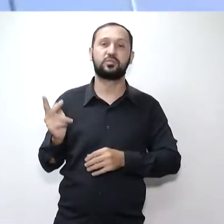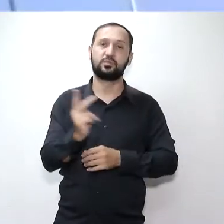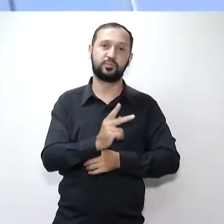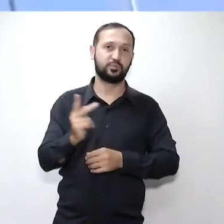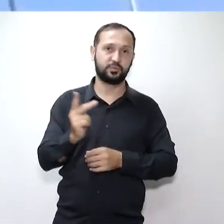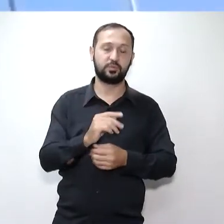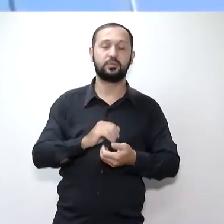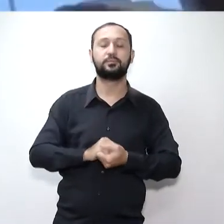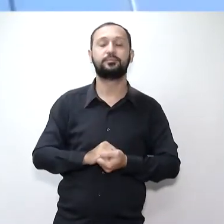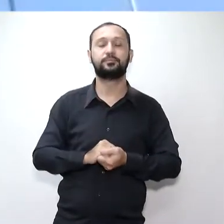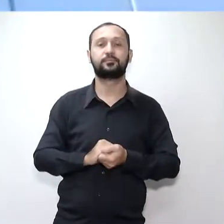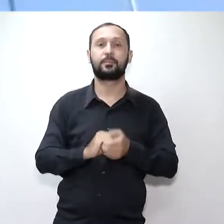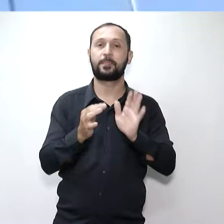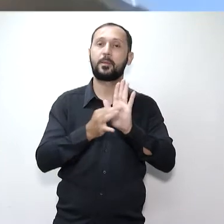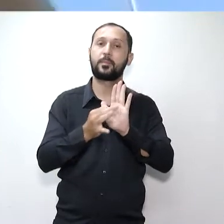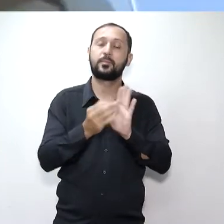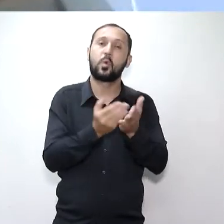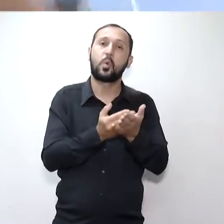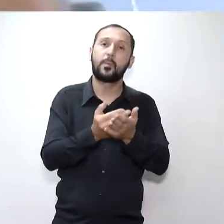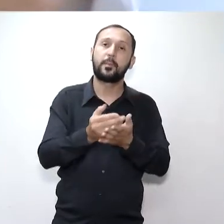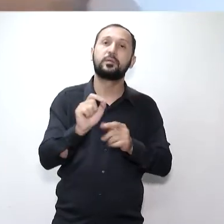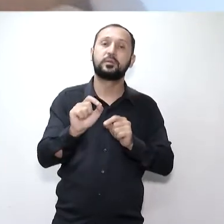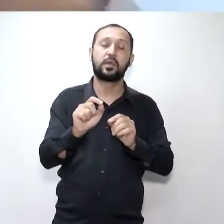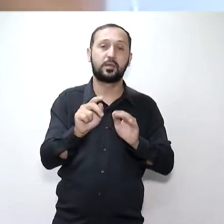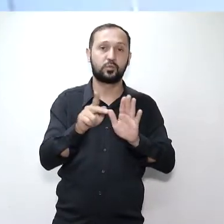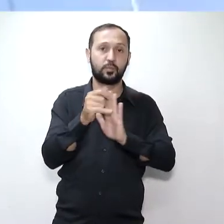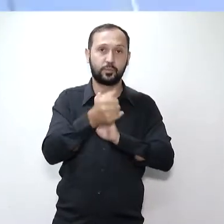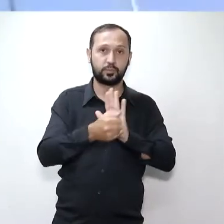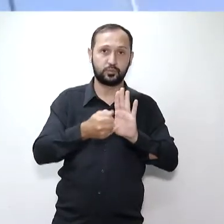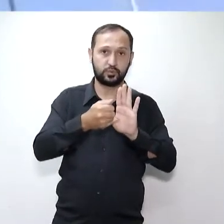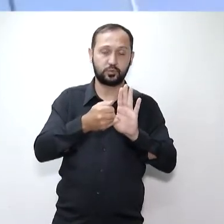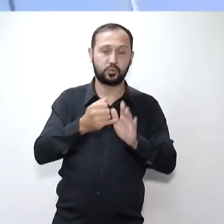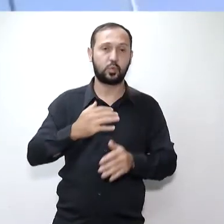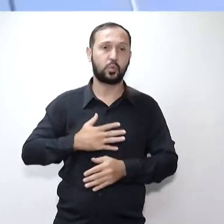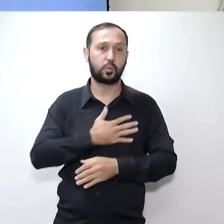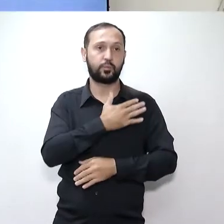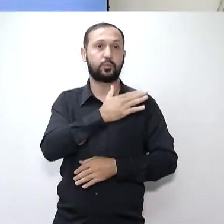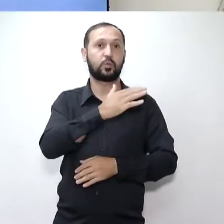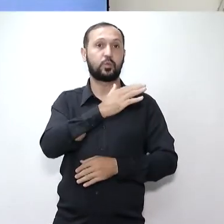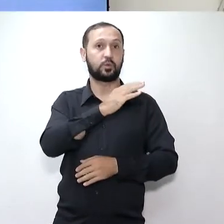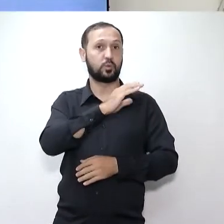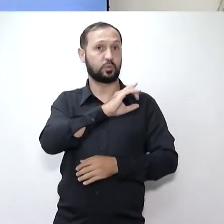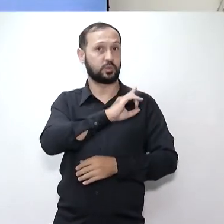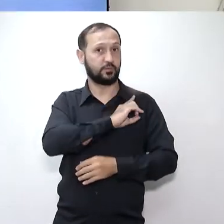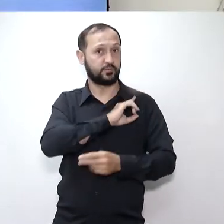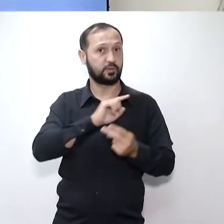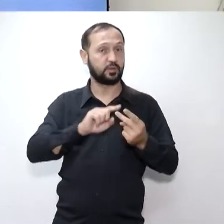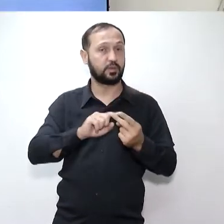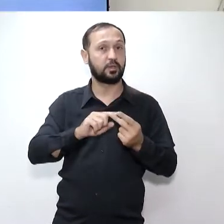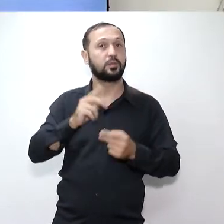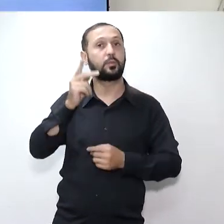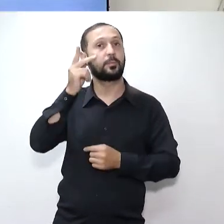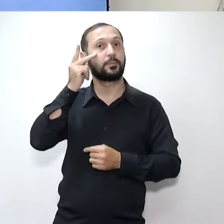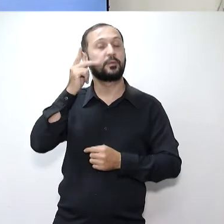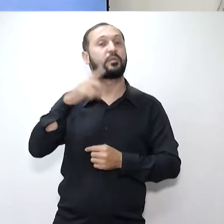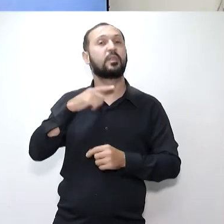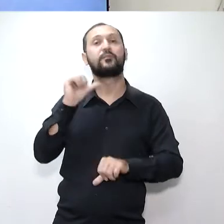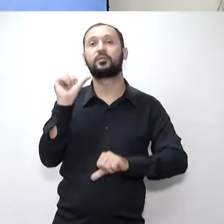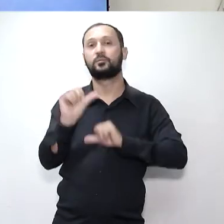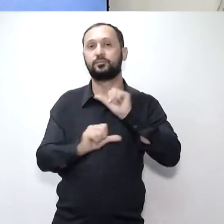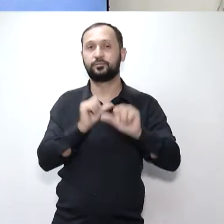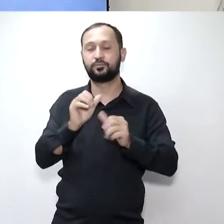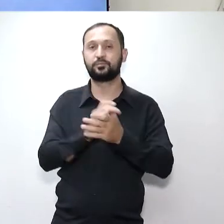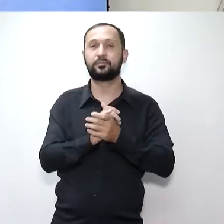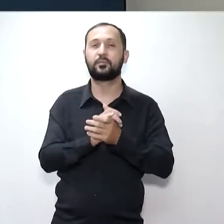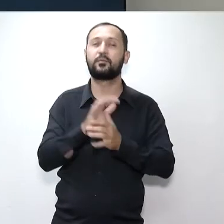isso o cancelamento, a resolução do contrato e o prejuízo para as duas partes. A proposta inicial, que é de autoria dos